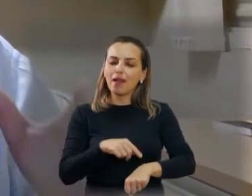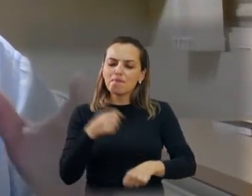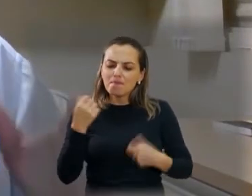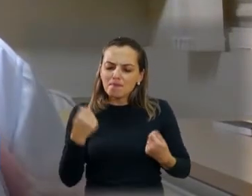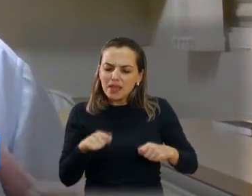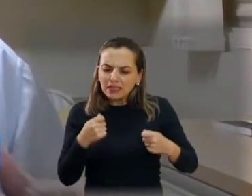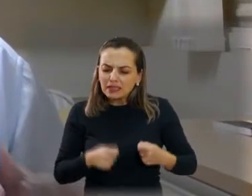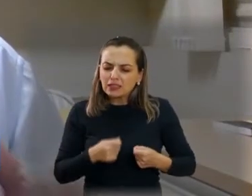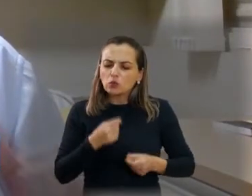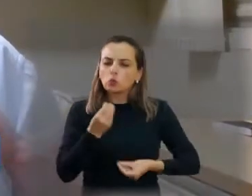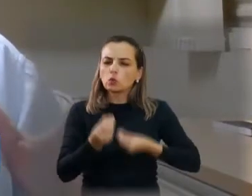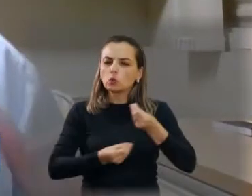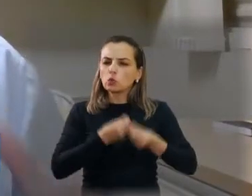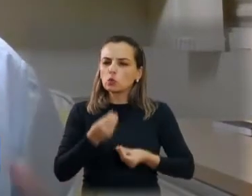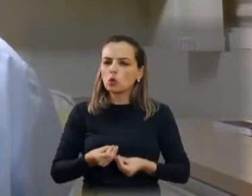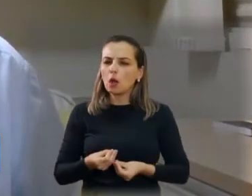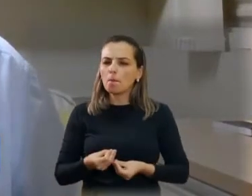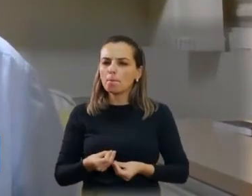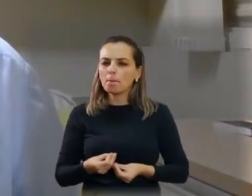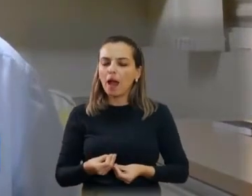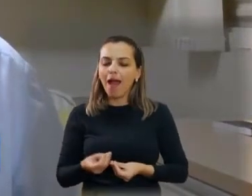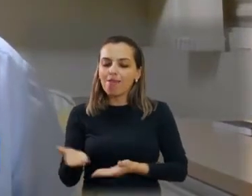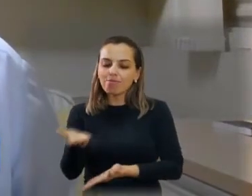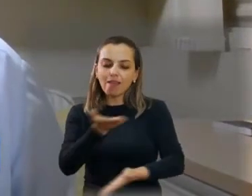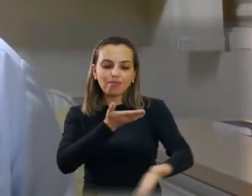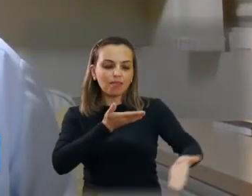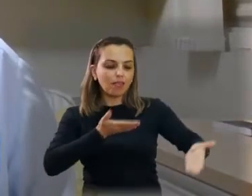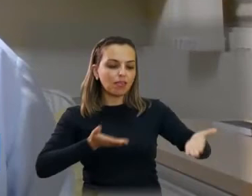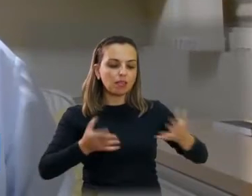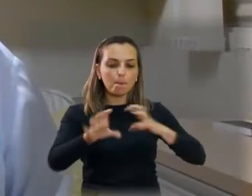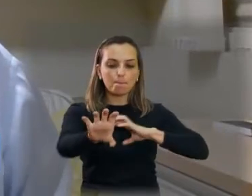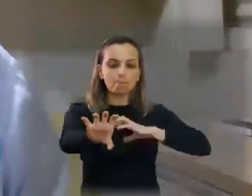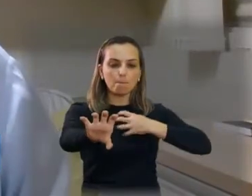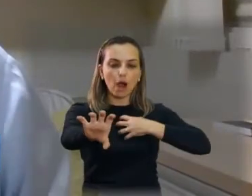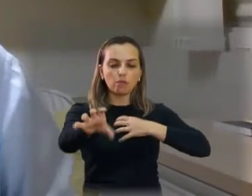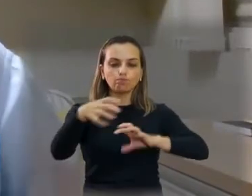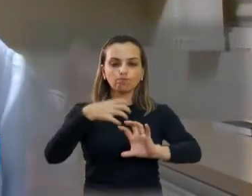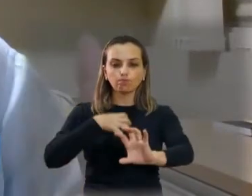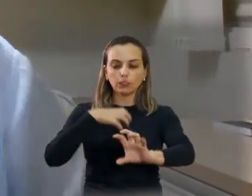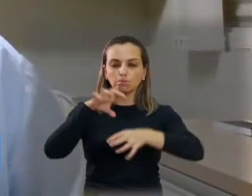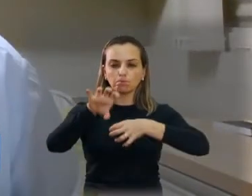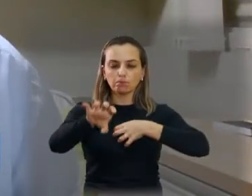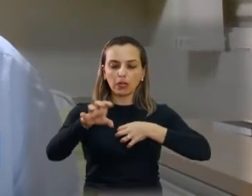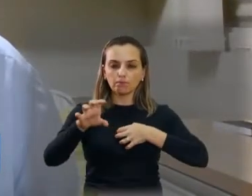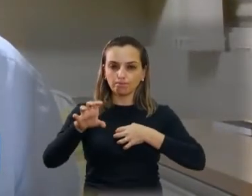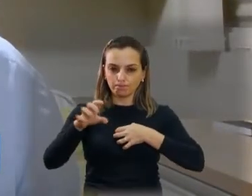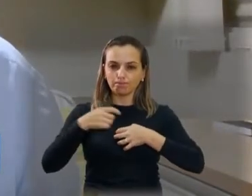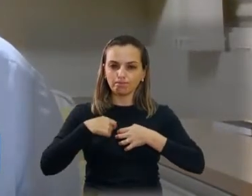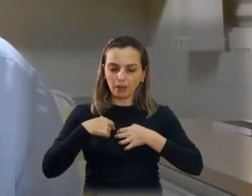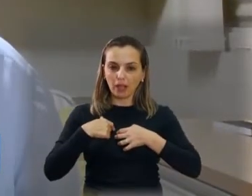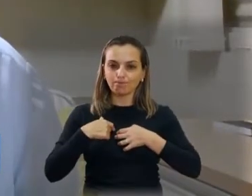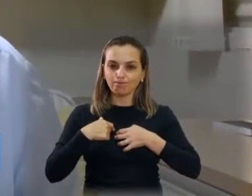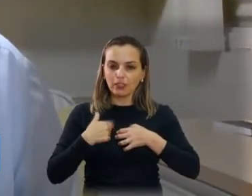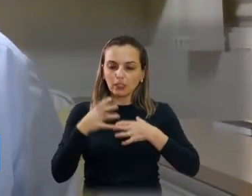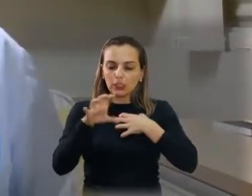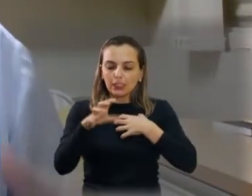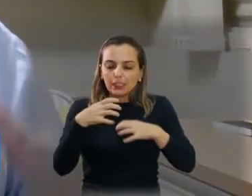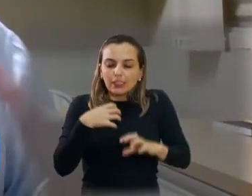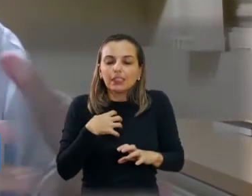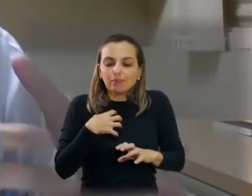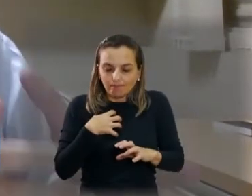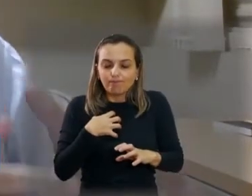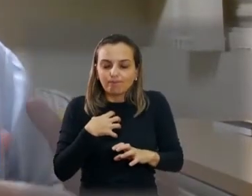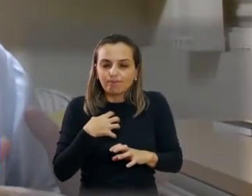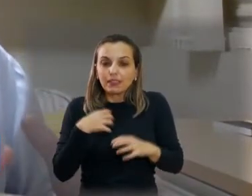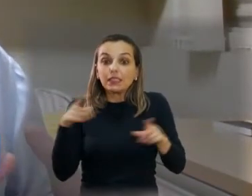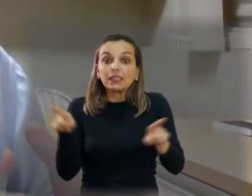a oitiva, a escuta empática, como disse o coronel João Alberto, a compaixão, por que não? E além